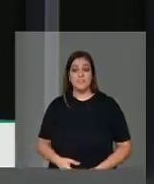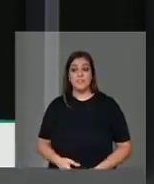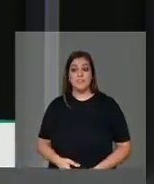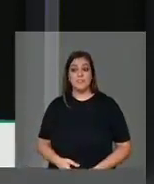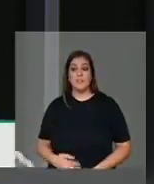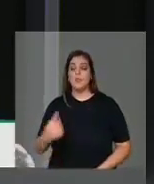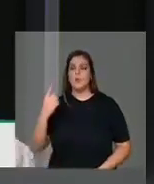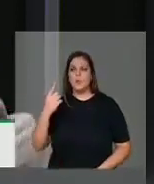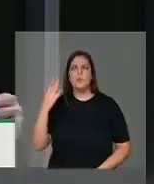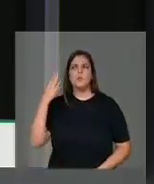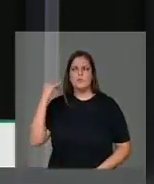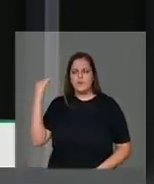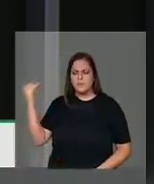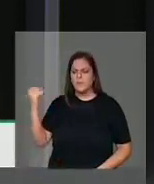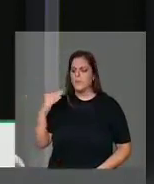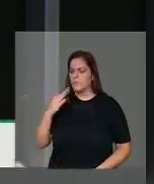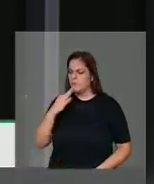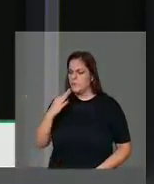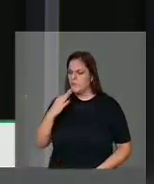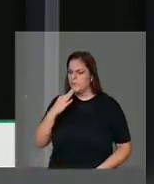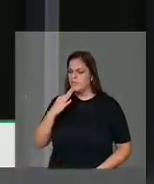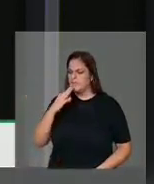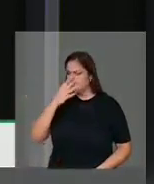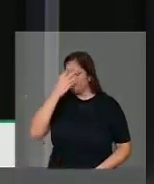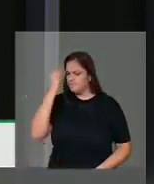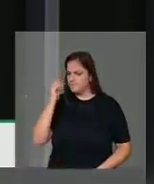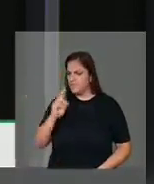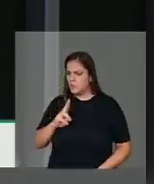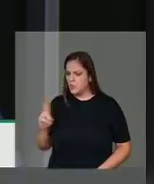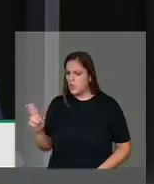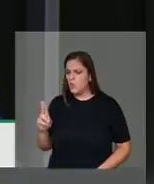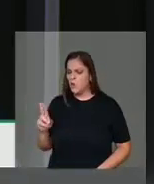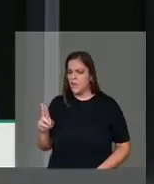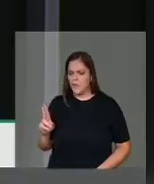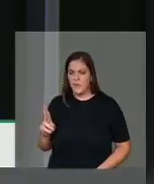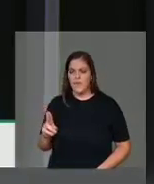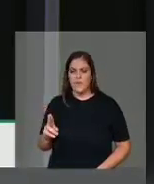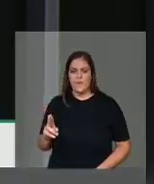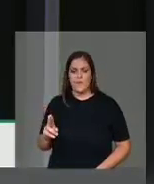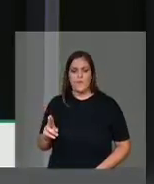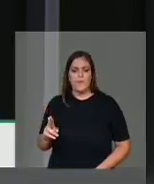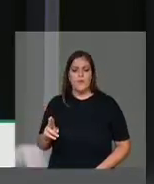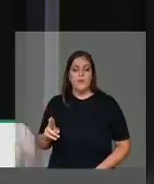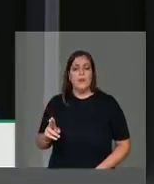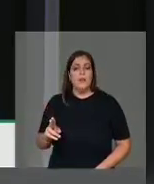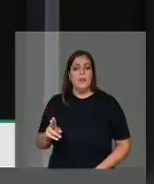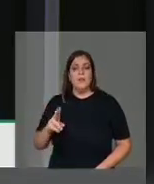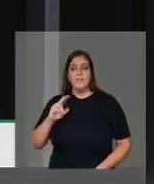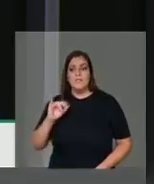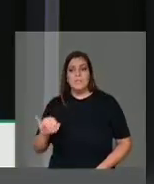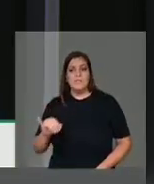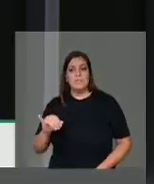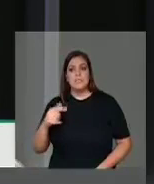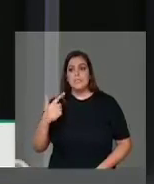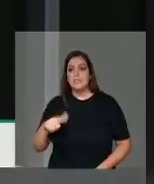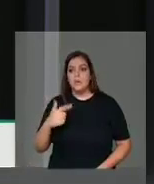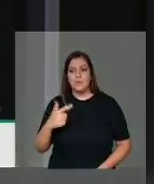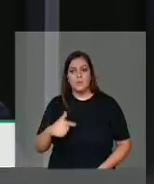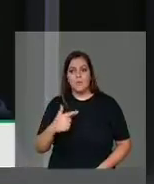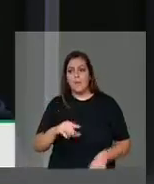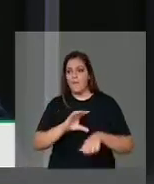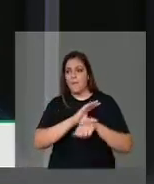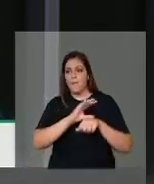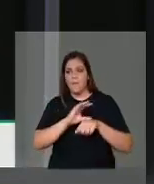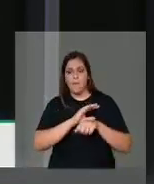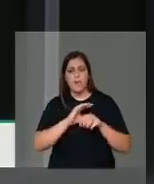famoso, que eu agora esqueço, aprendi nas aulas de direito, que para um juiz, o que não está nos autos não está no mundo.